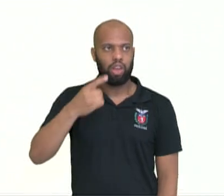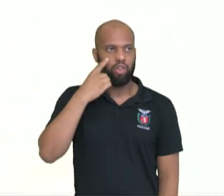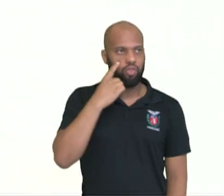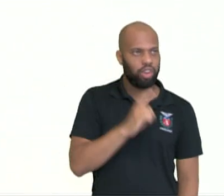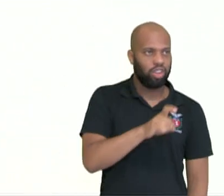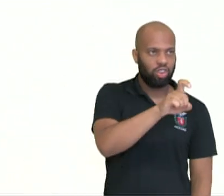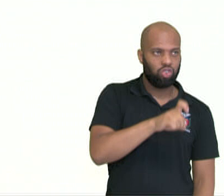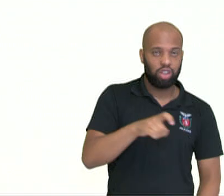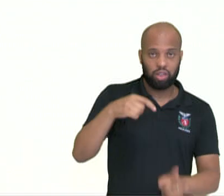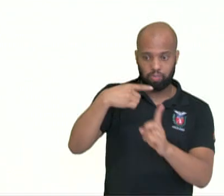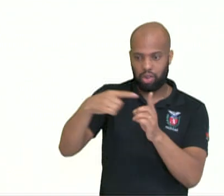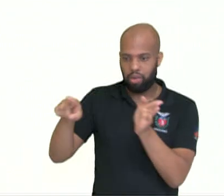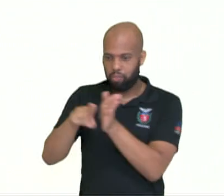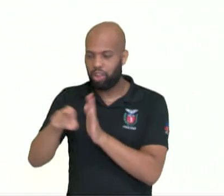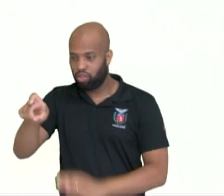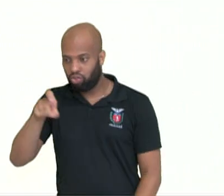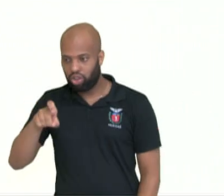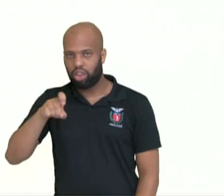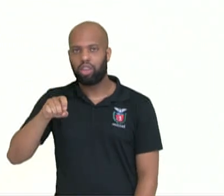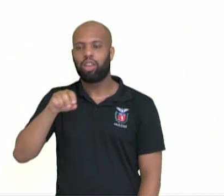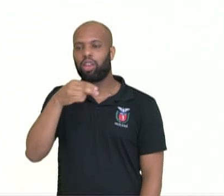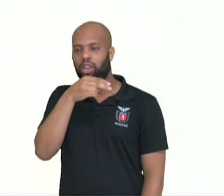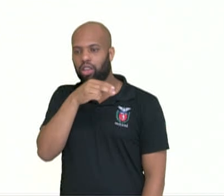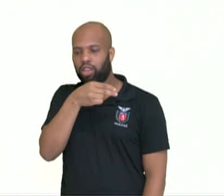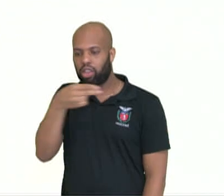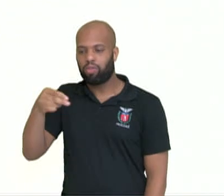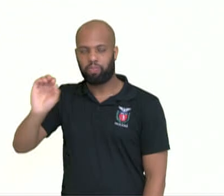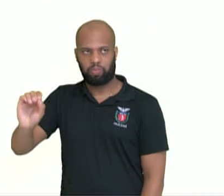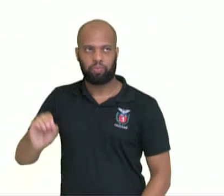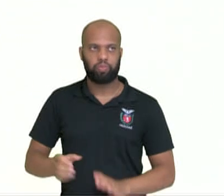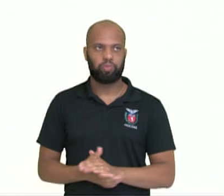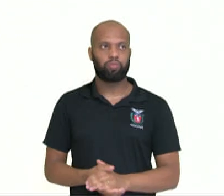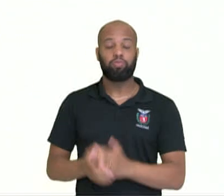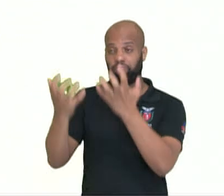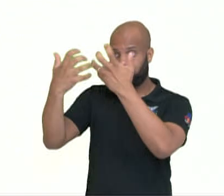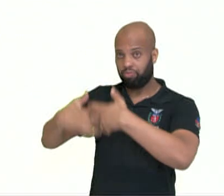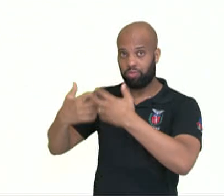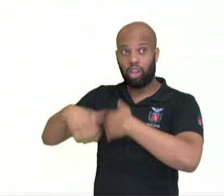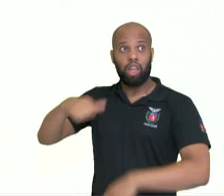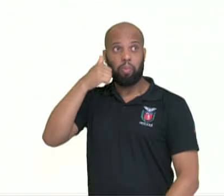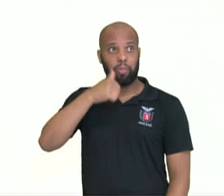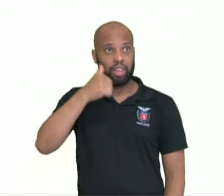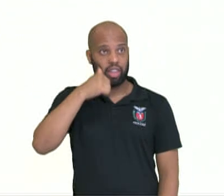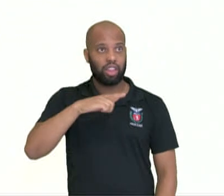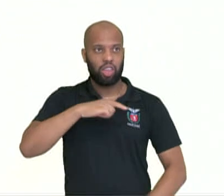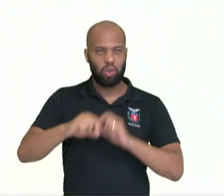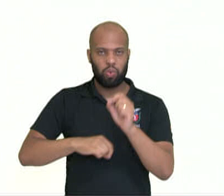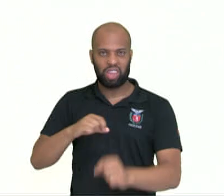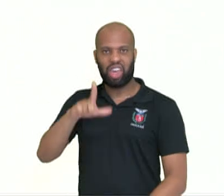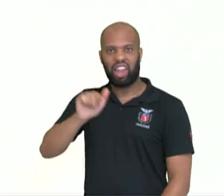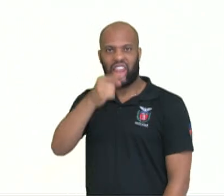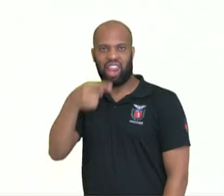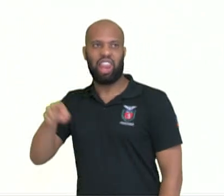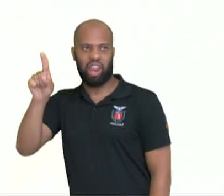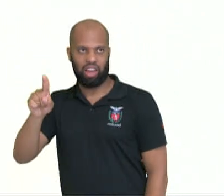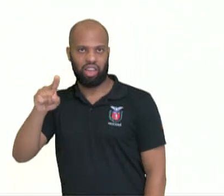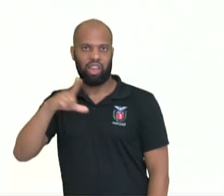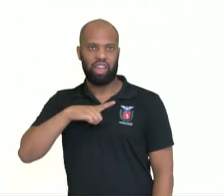X, 0. Ok? Uma garota atritou um pedaço de lã com um bastão de